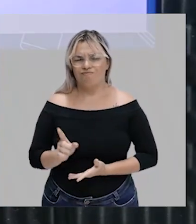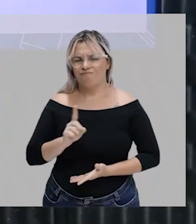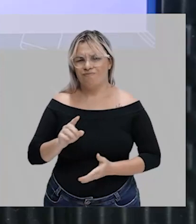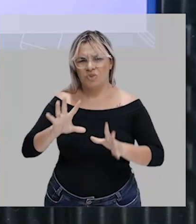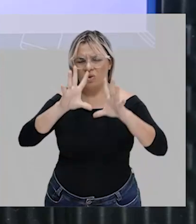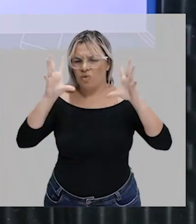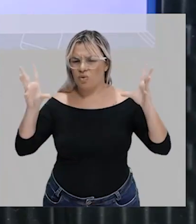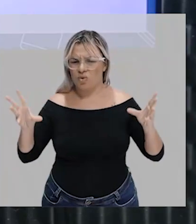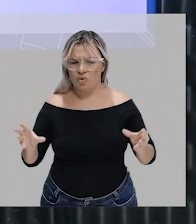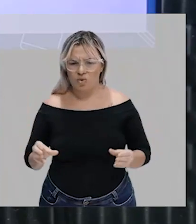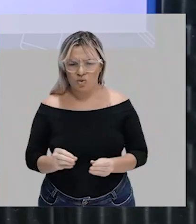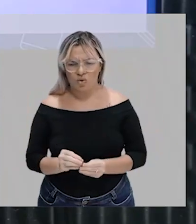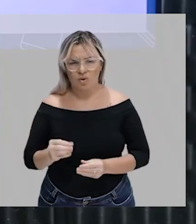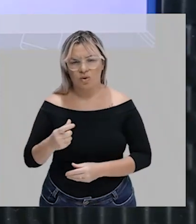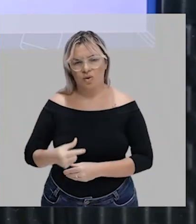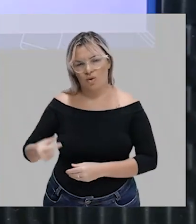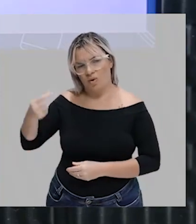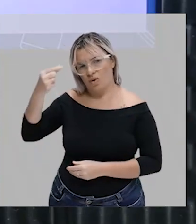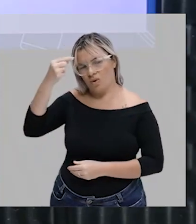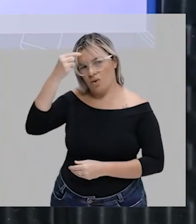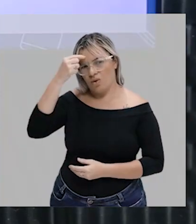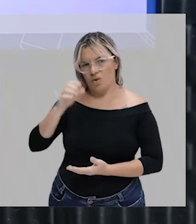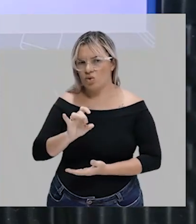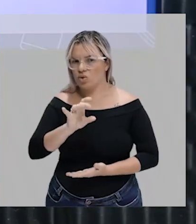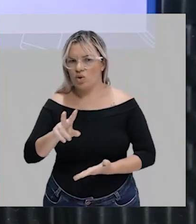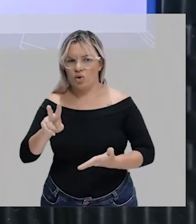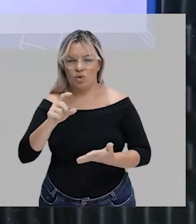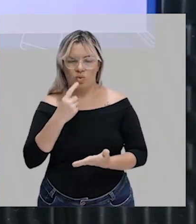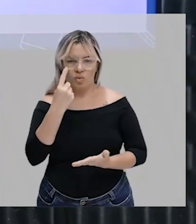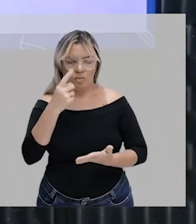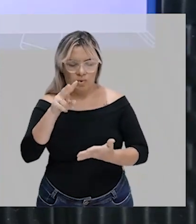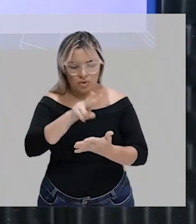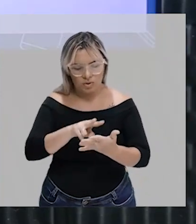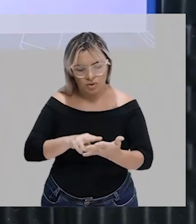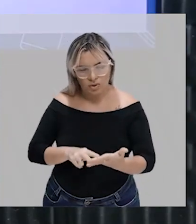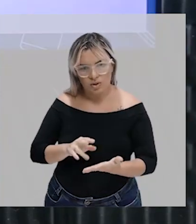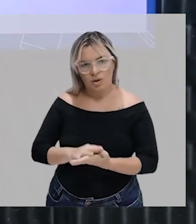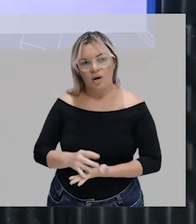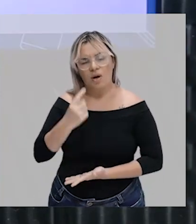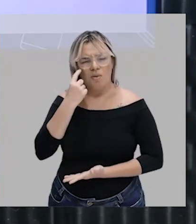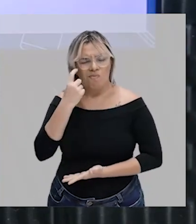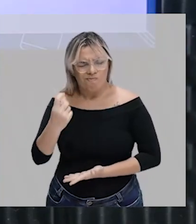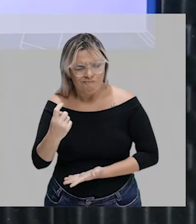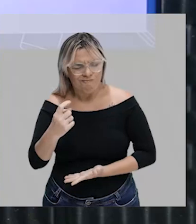concluam o pensamento de vocês apenas com uma leitura. Tá? É interessante que